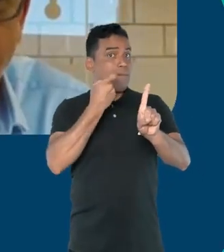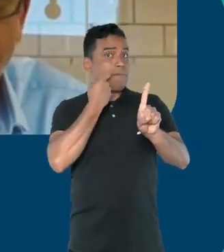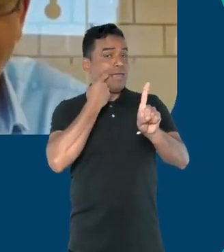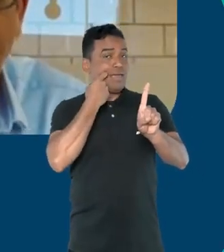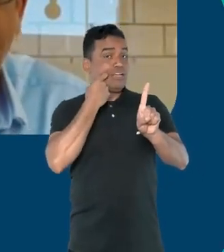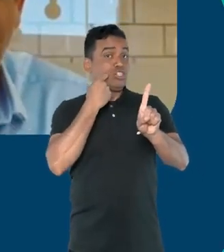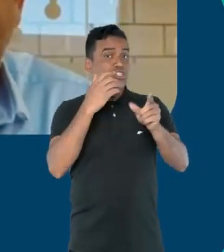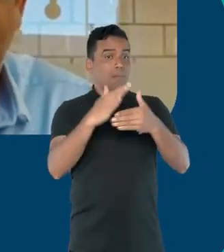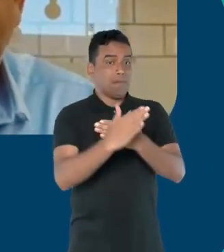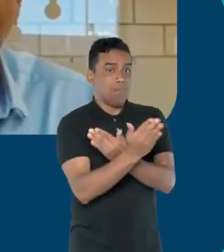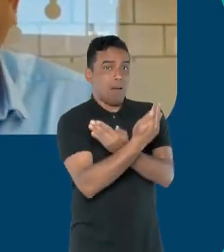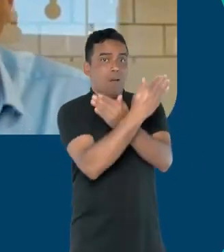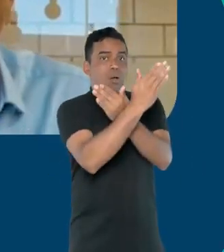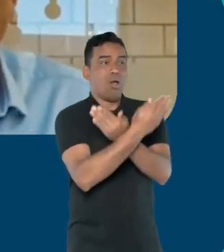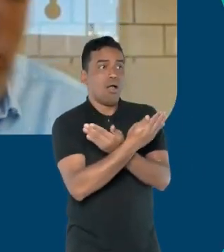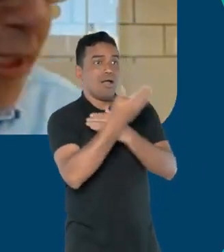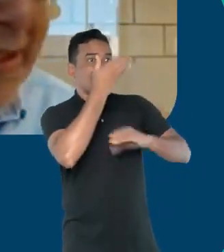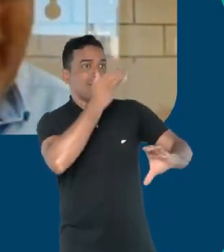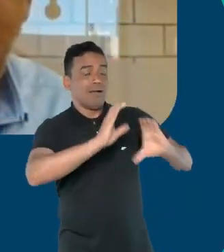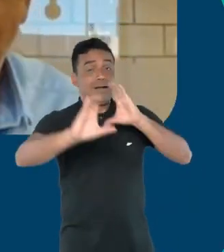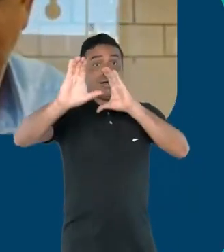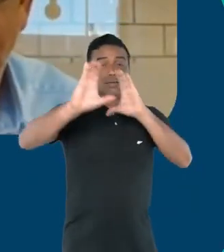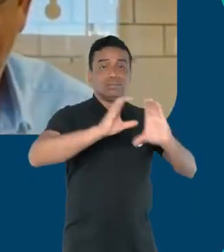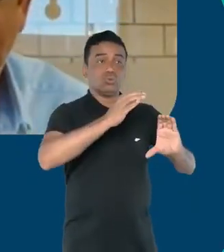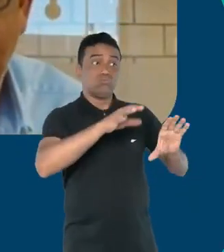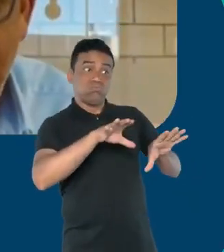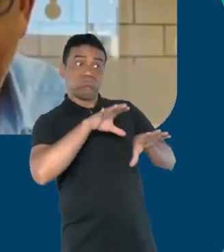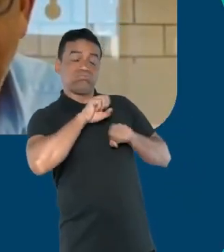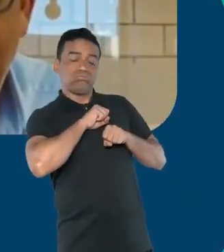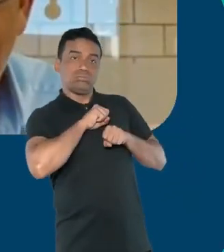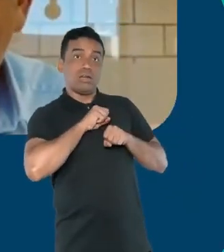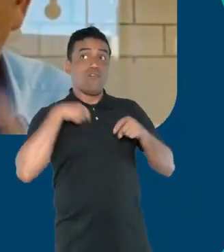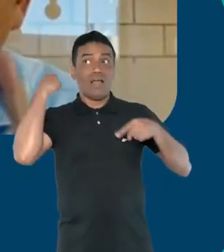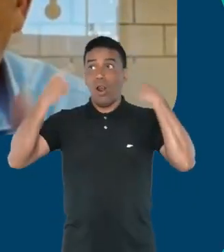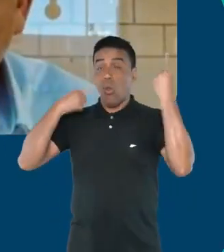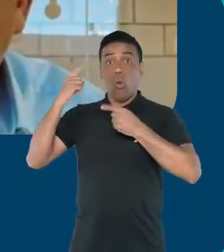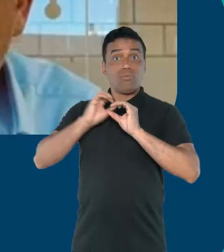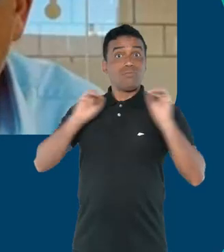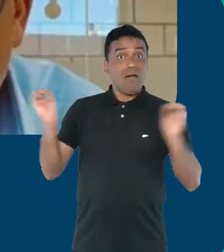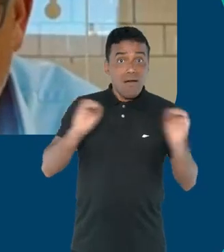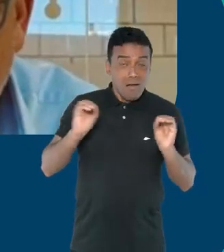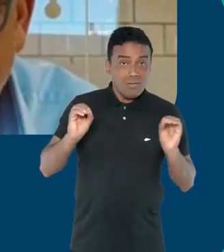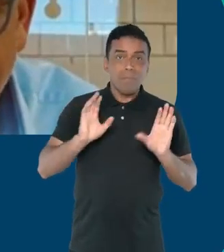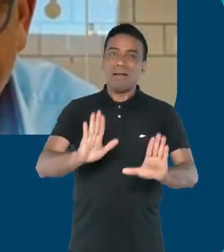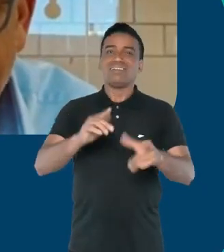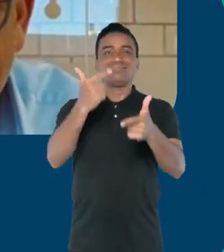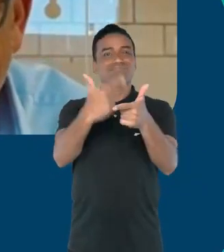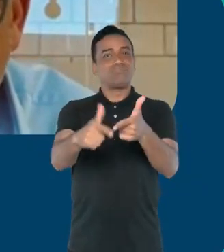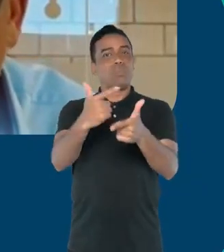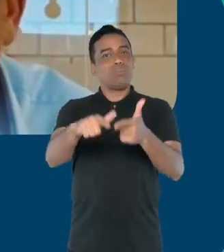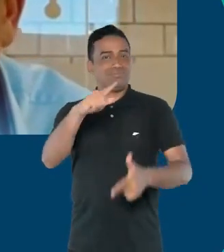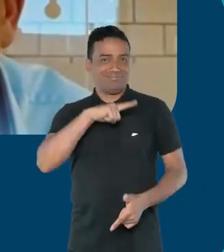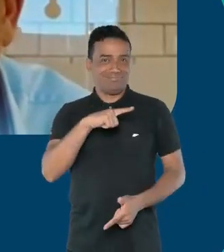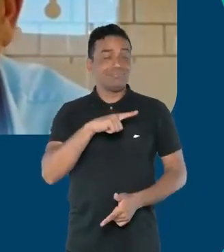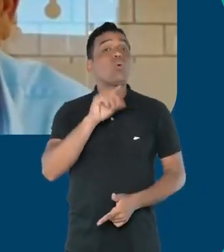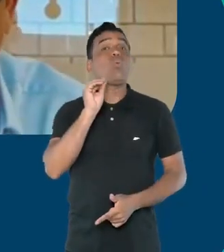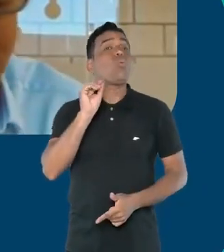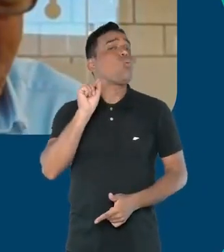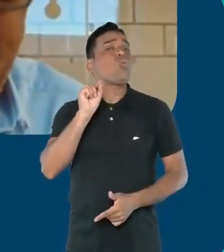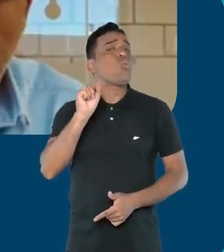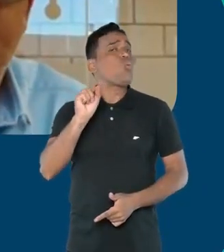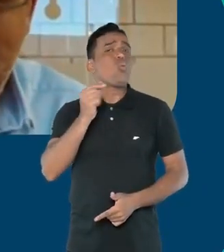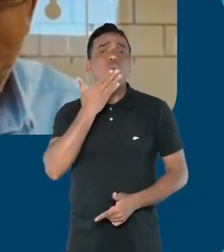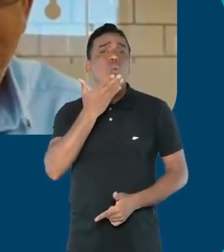o canto e não enlouquecer, não se debater, né? Mas tem um problema. Qual é o